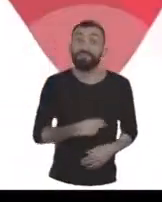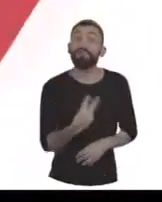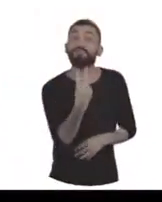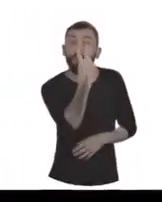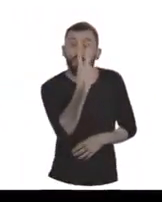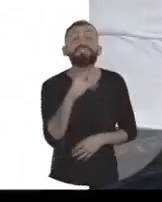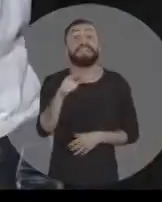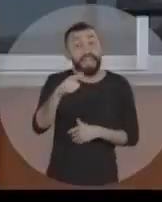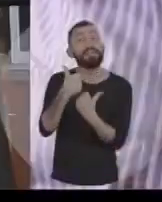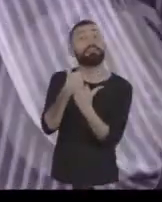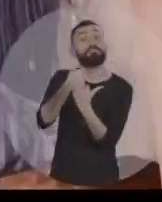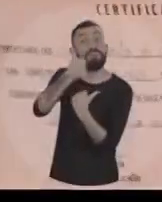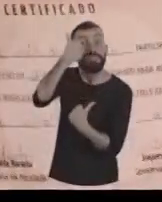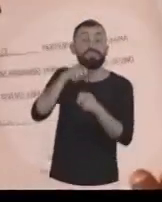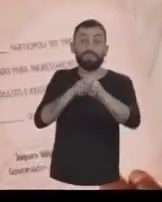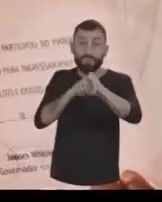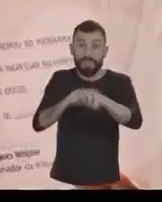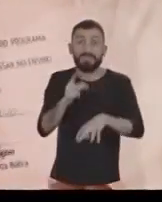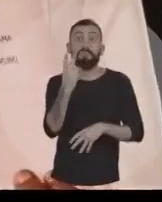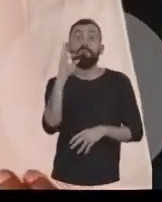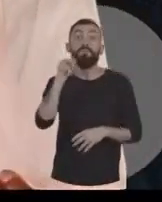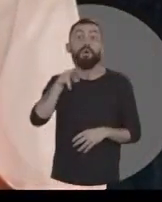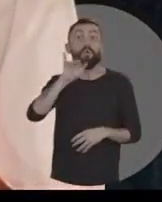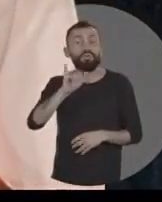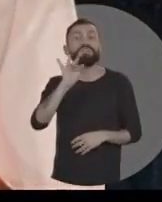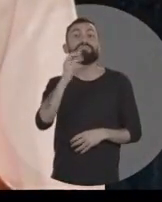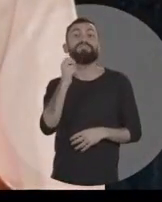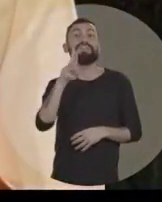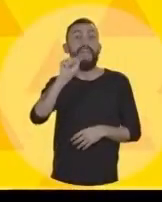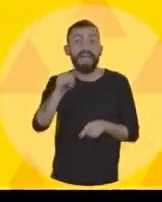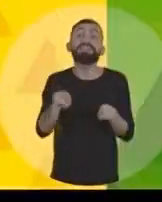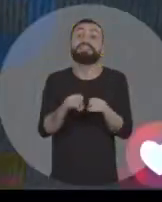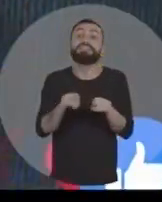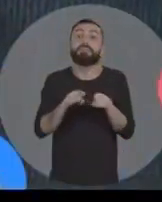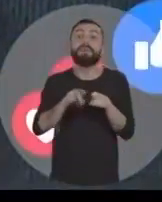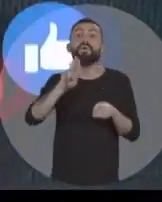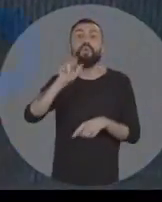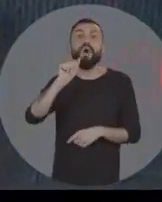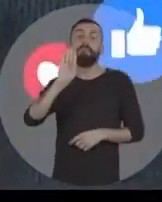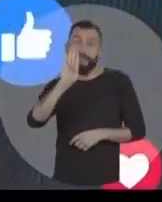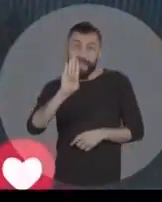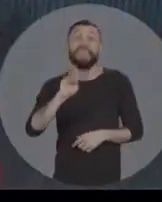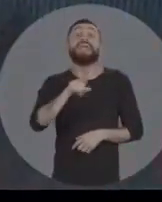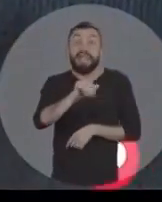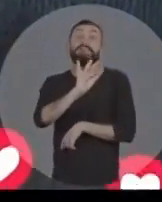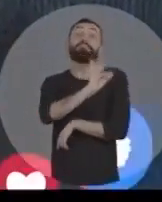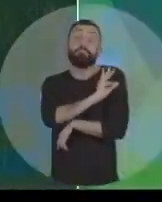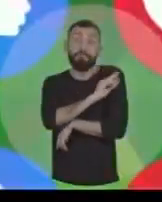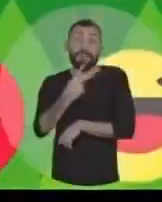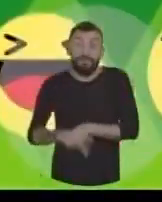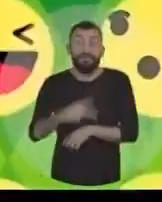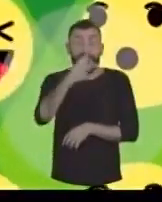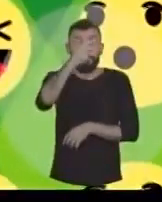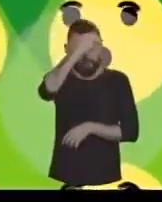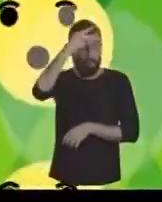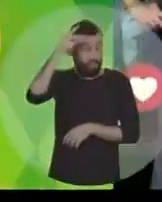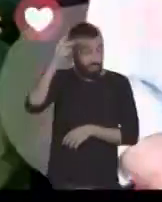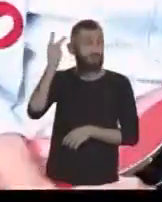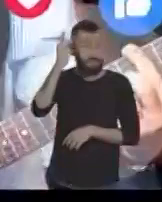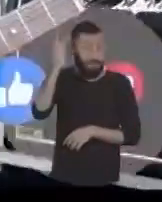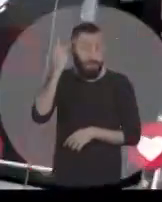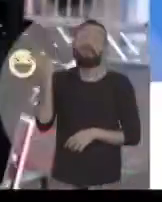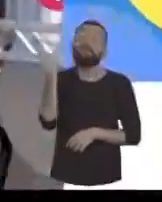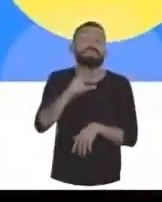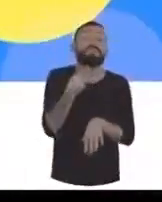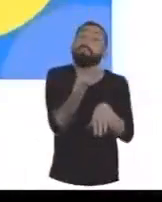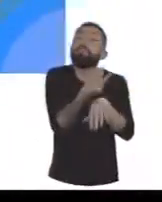ProUni, o FIES sem fiador e abriu a universidade para todos. Foi prefeito de São Paulo, onde ganhou vários prêmios internacionais. O cara